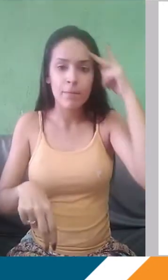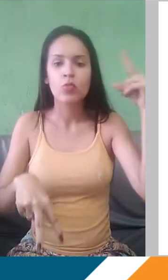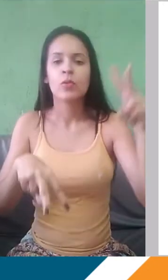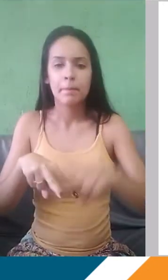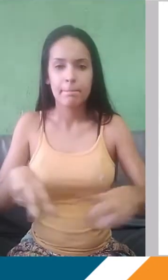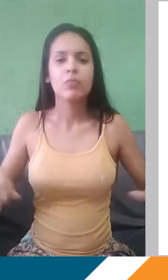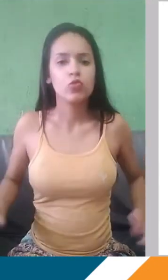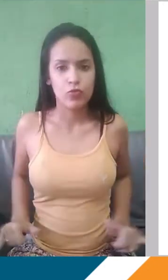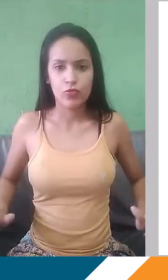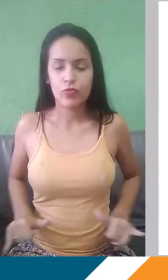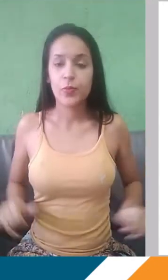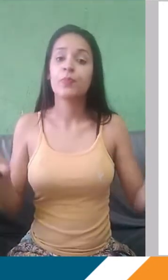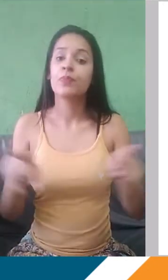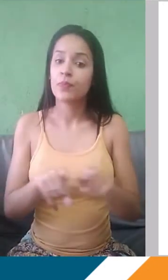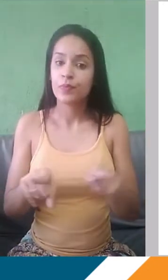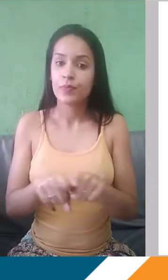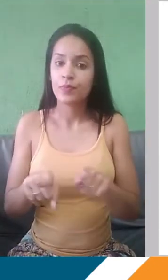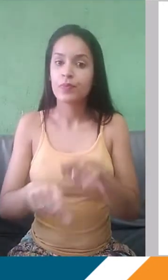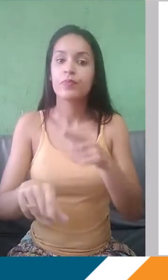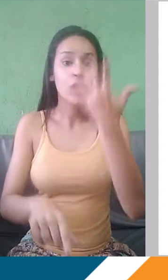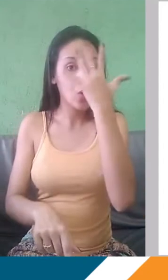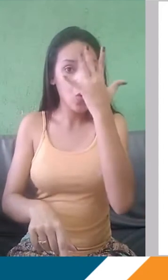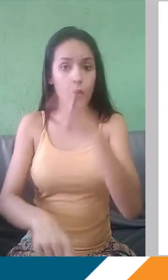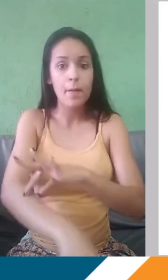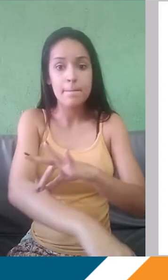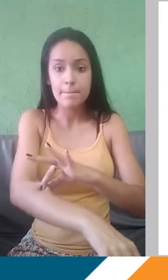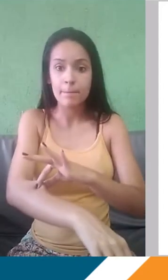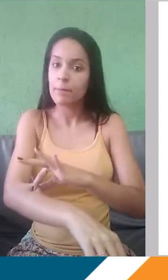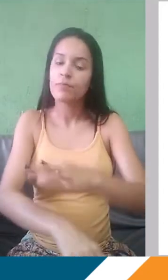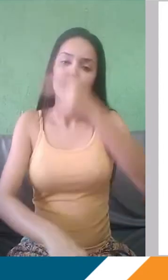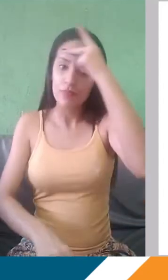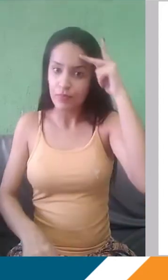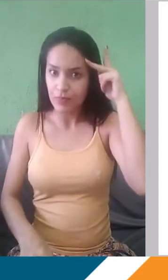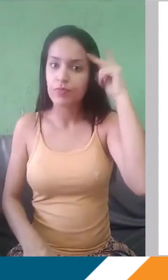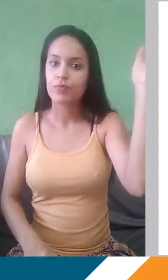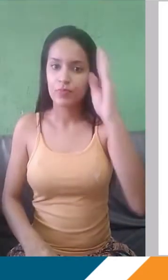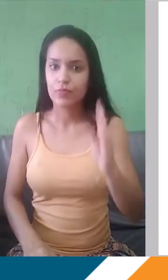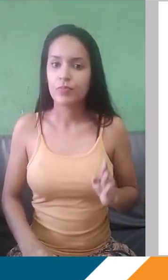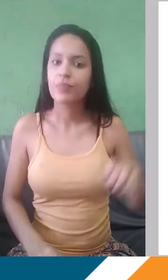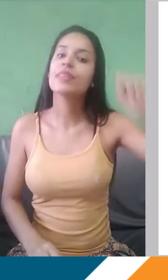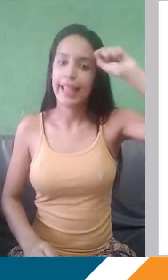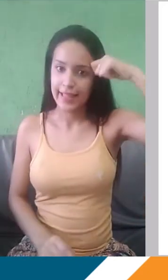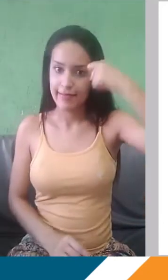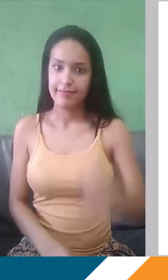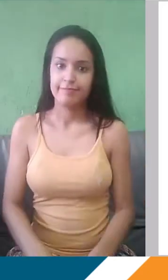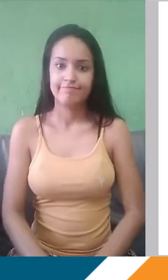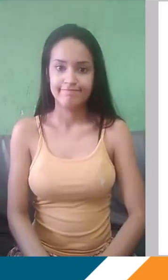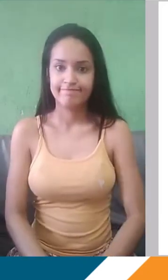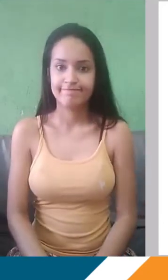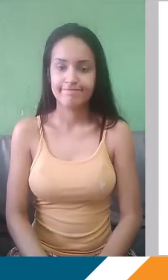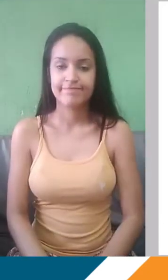ocorriam torturas brutais, quanto à cor de muitos brasileiros vítimas desses crimes contra a